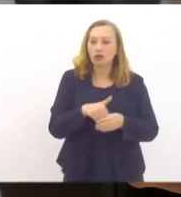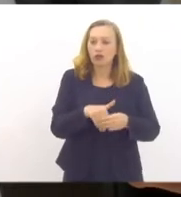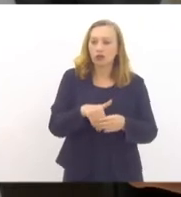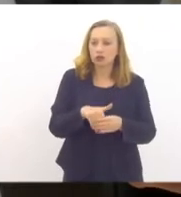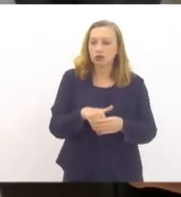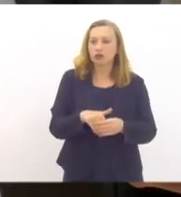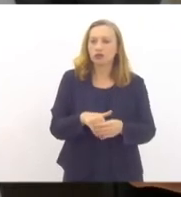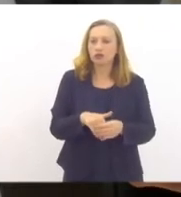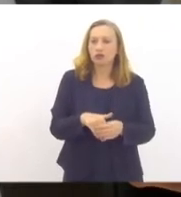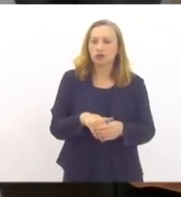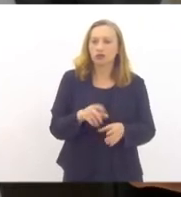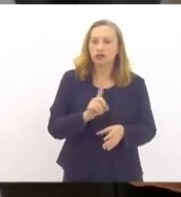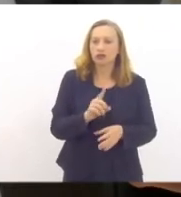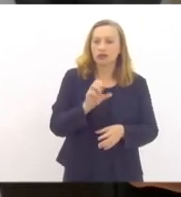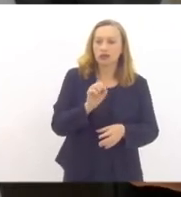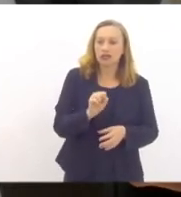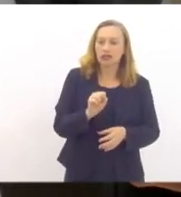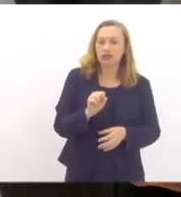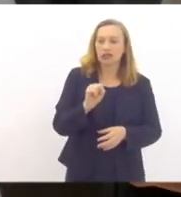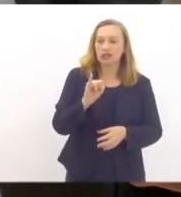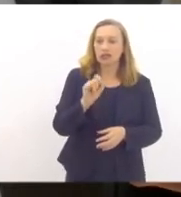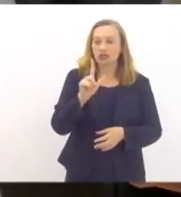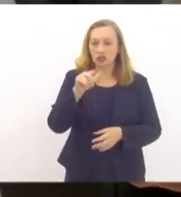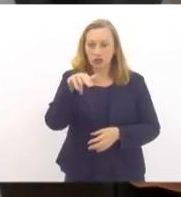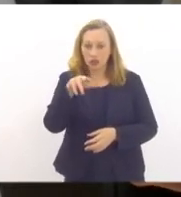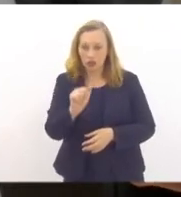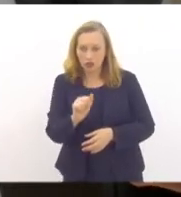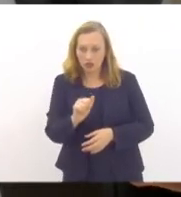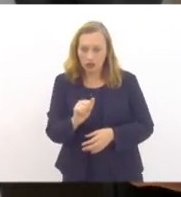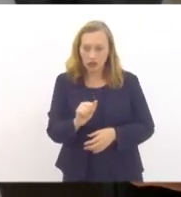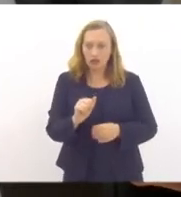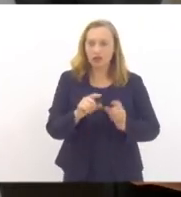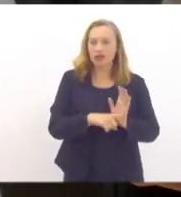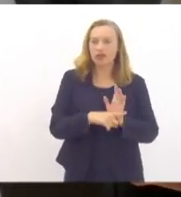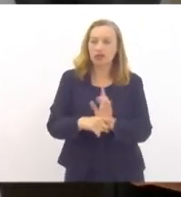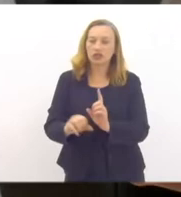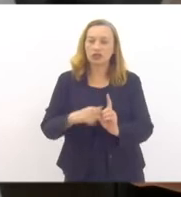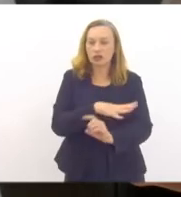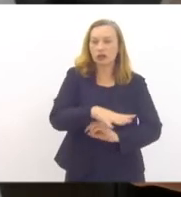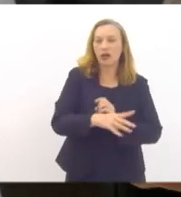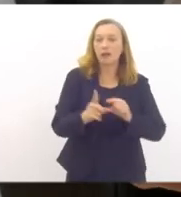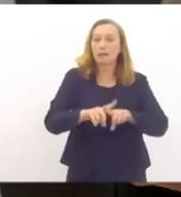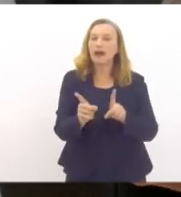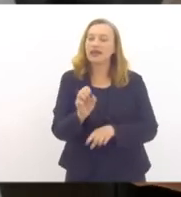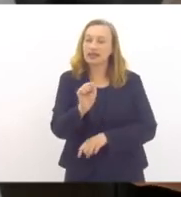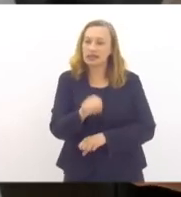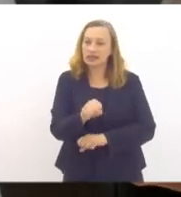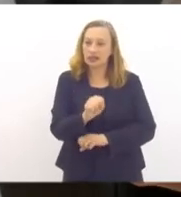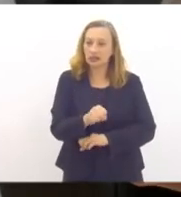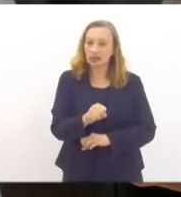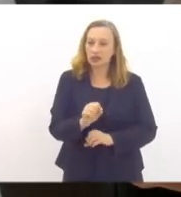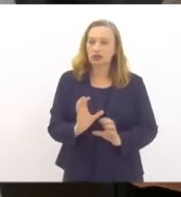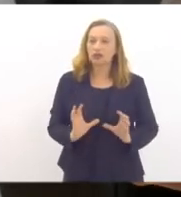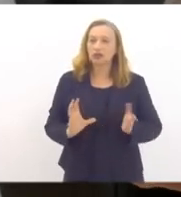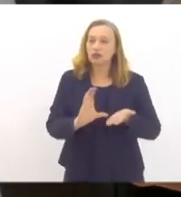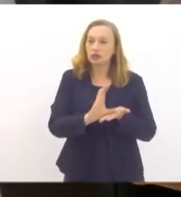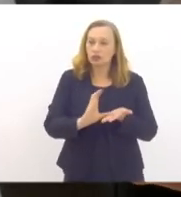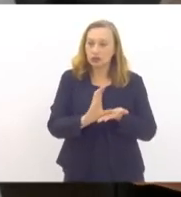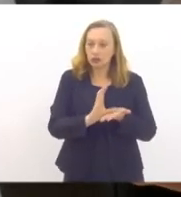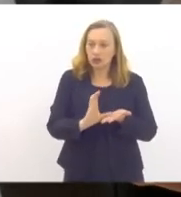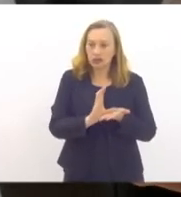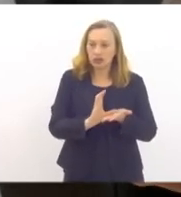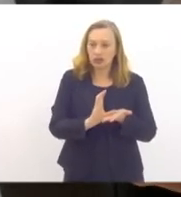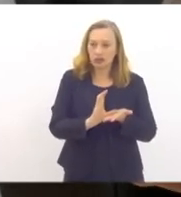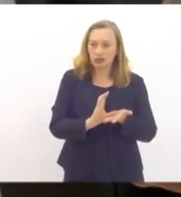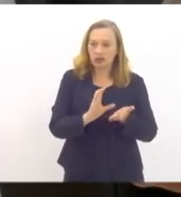da Silvia Maria Ribeiro, né, enquanto assistente social e cidadã, mas sim, né, do Conselho Regional de Serviço